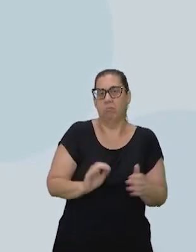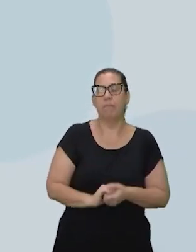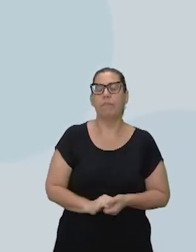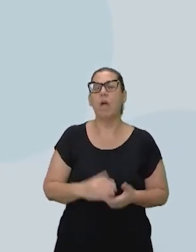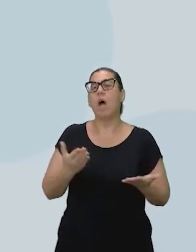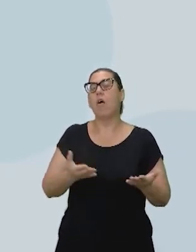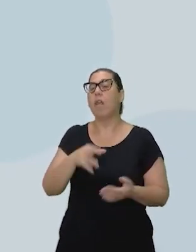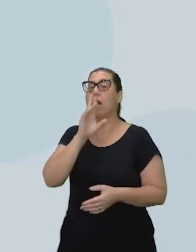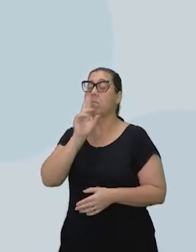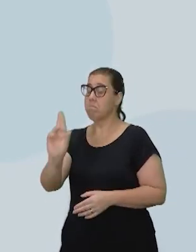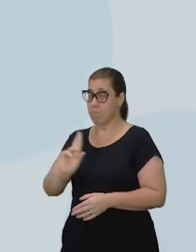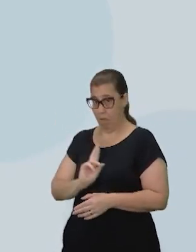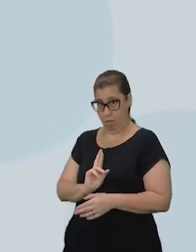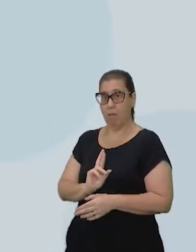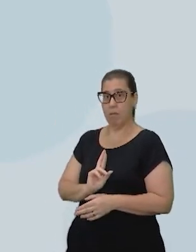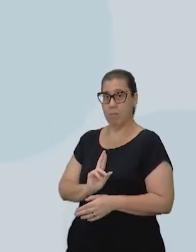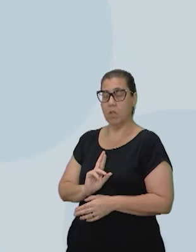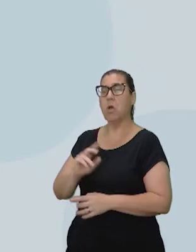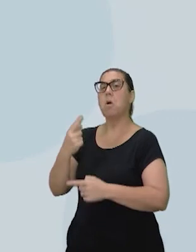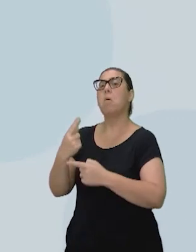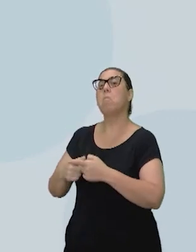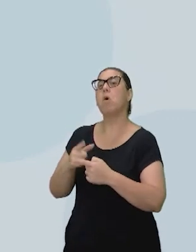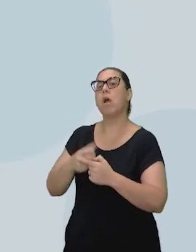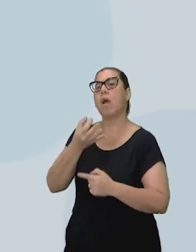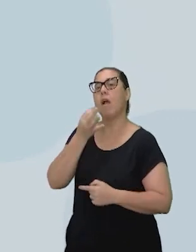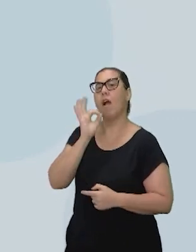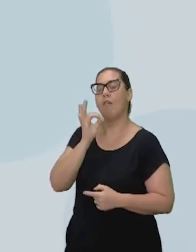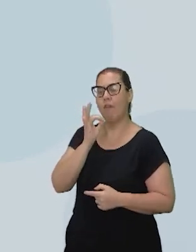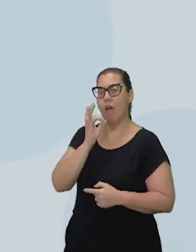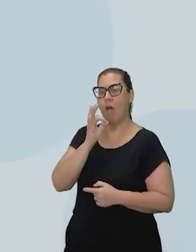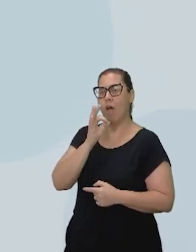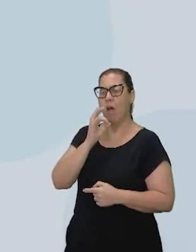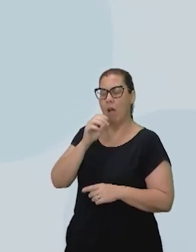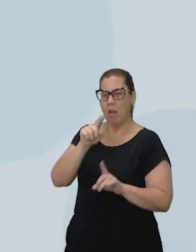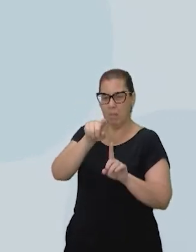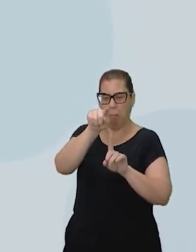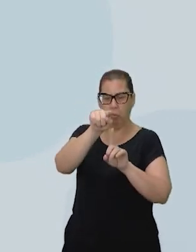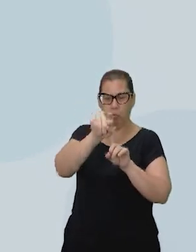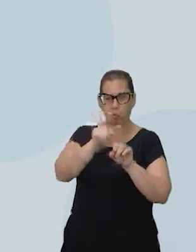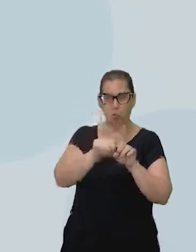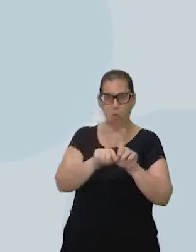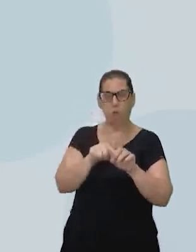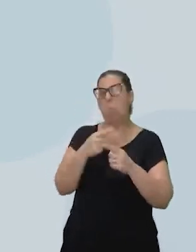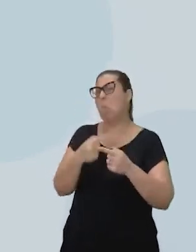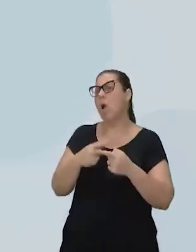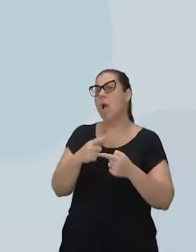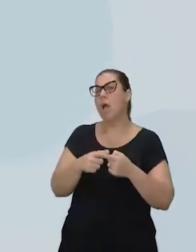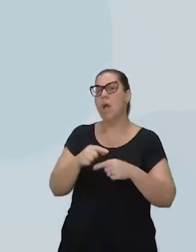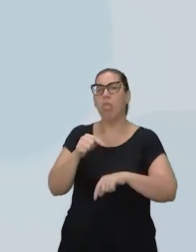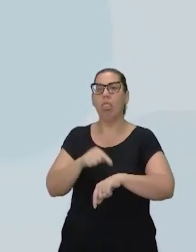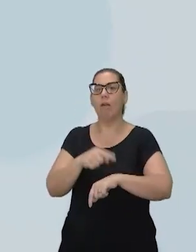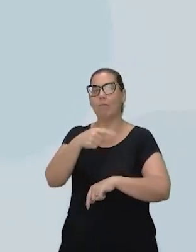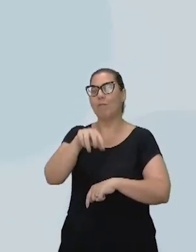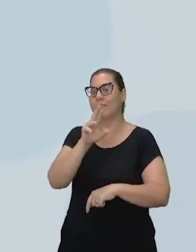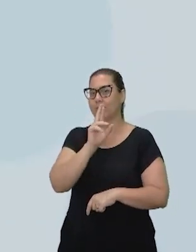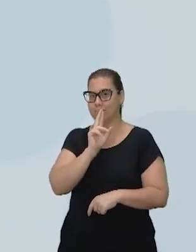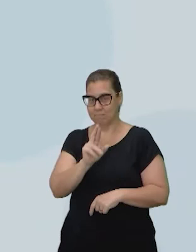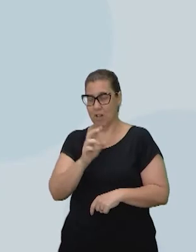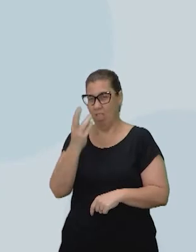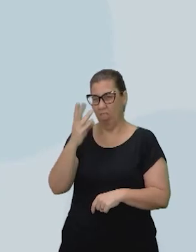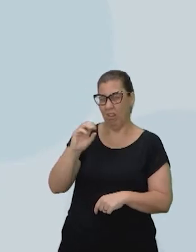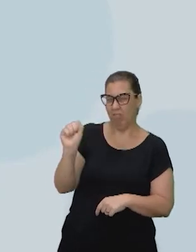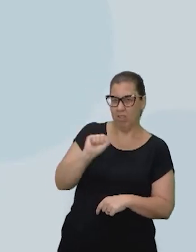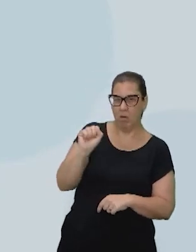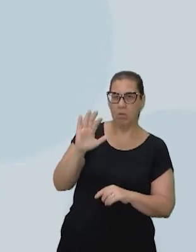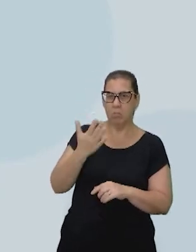Agora tenta responder para mim por que o café esfria. Eu vou te dar um tempinho aí para você responder, acho que 30